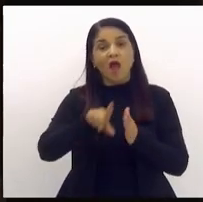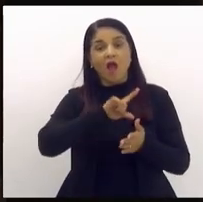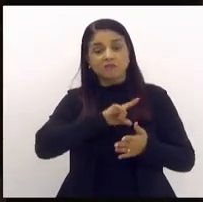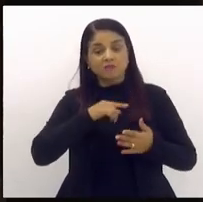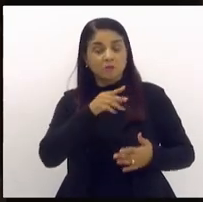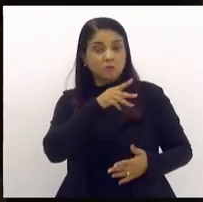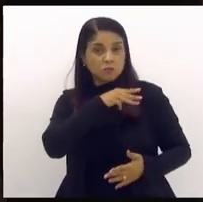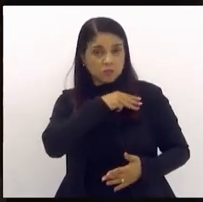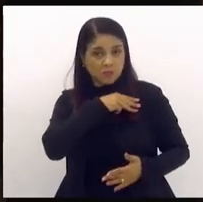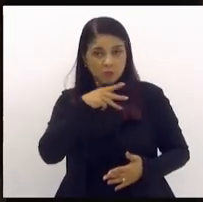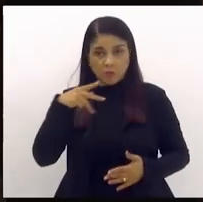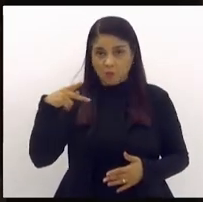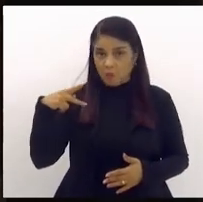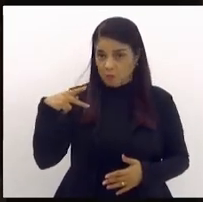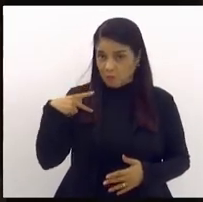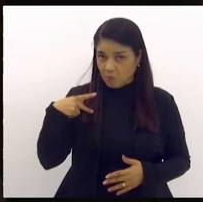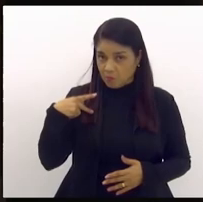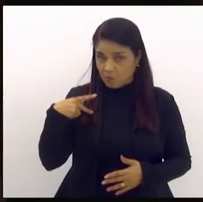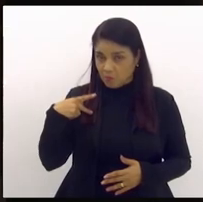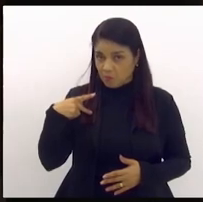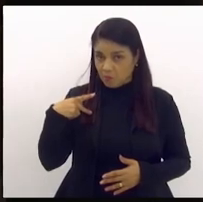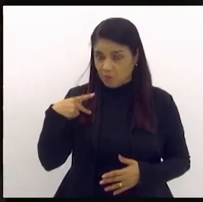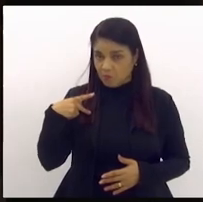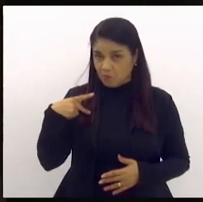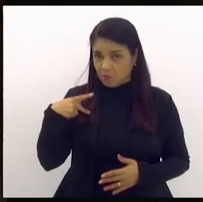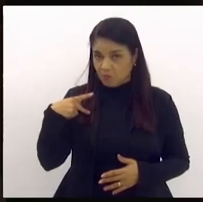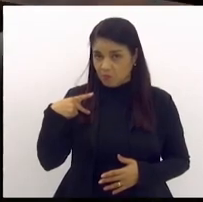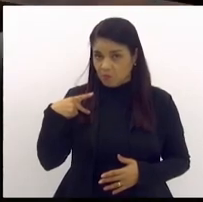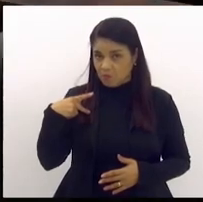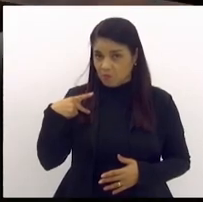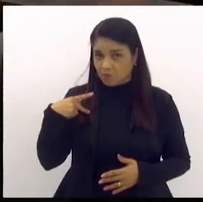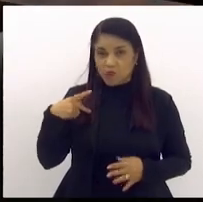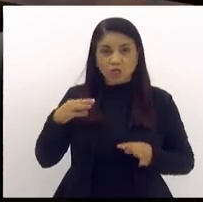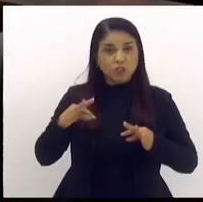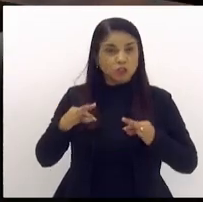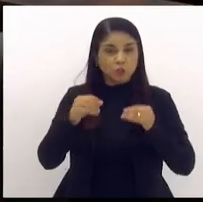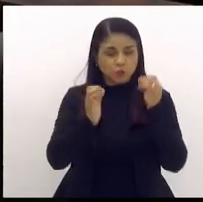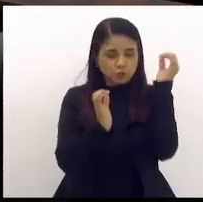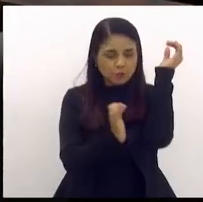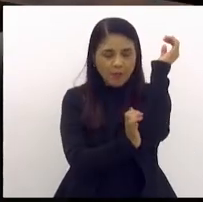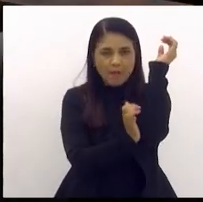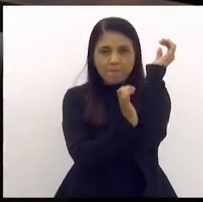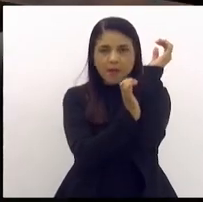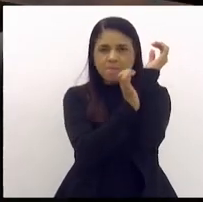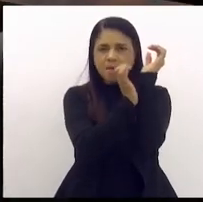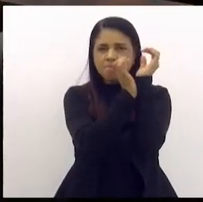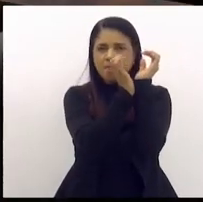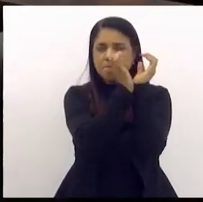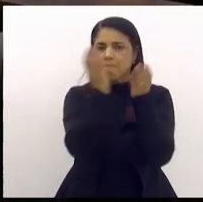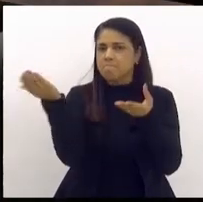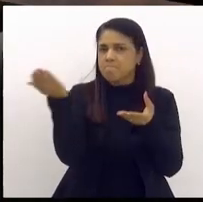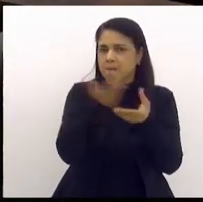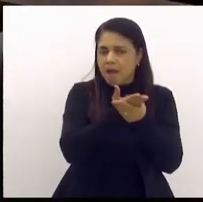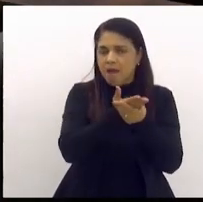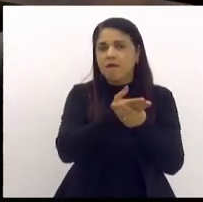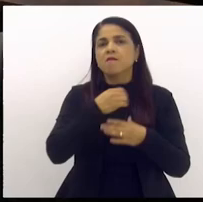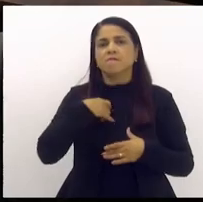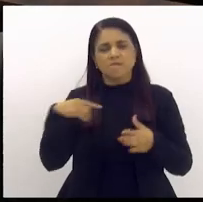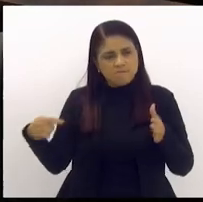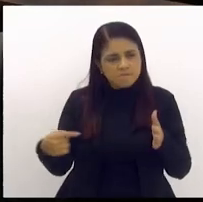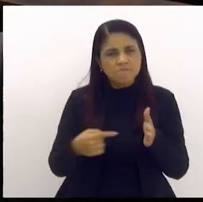Ministério Público, deputado Rodrigo Amorim. Vou me antecipar a todas as esferas possíveis, Tia Ju, porque querem, de alguma